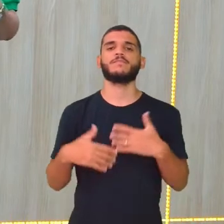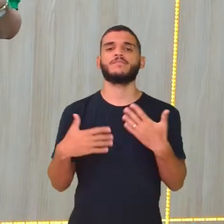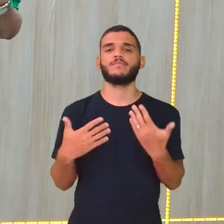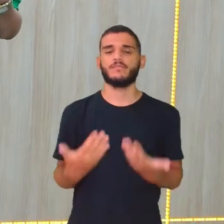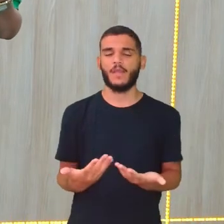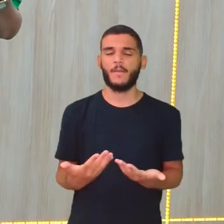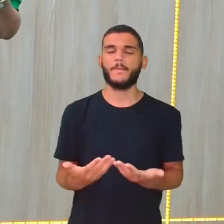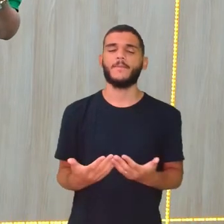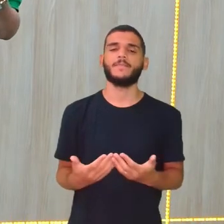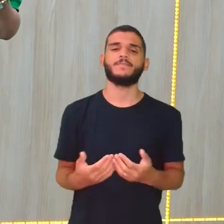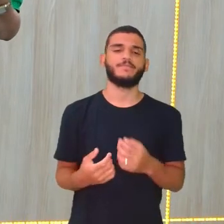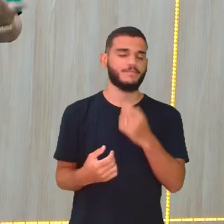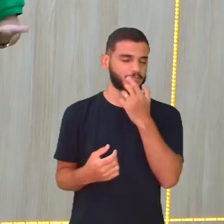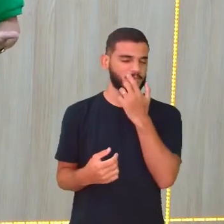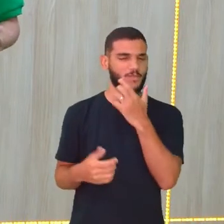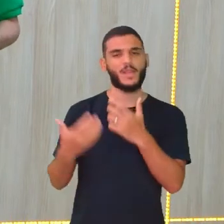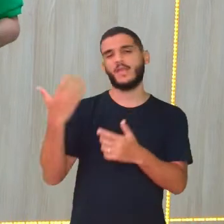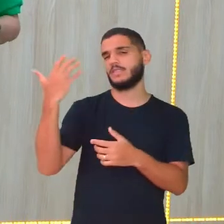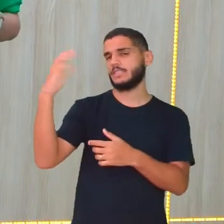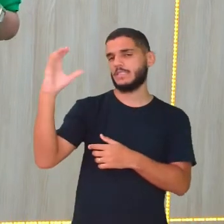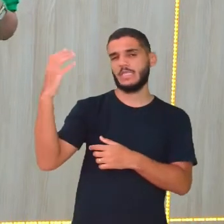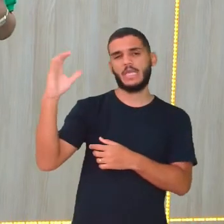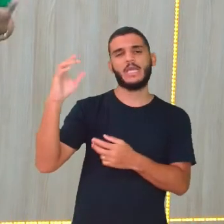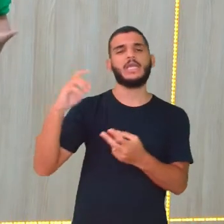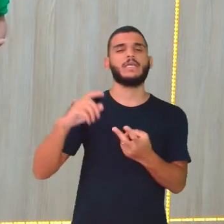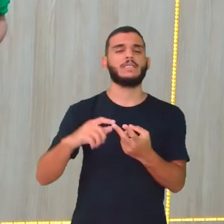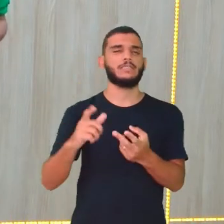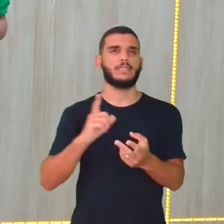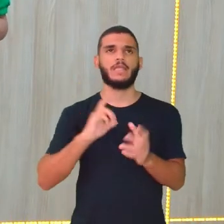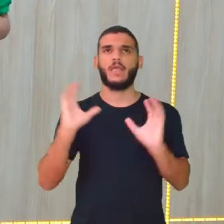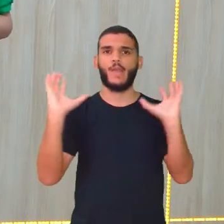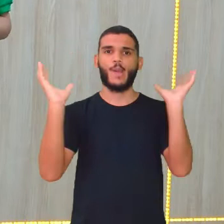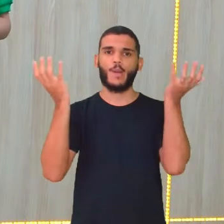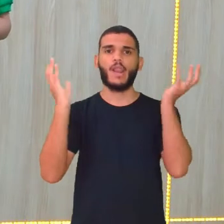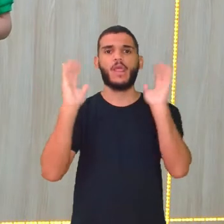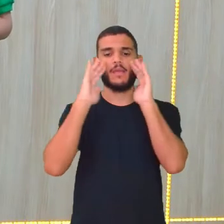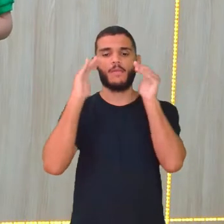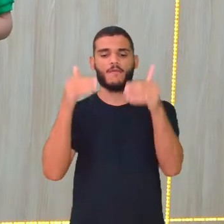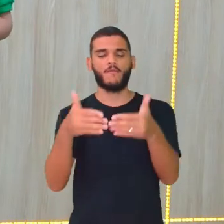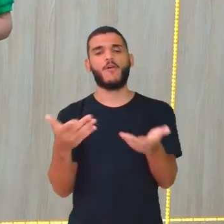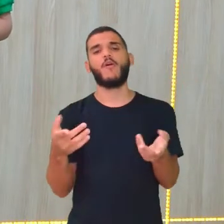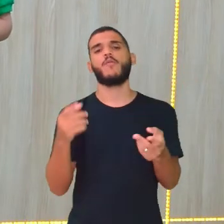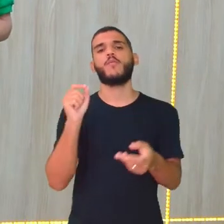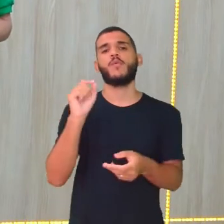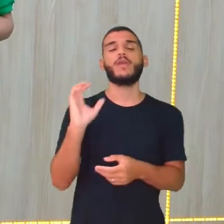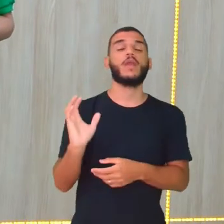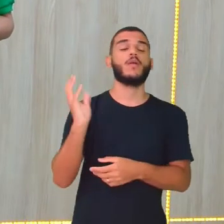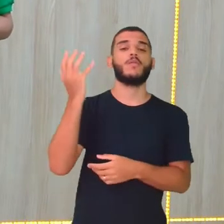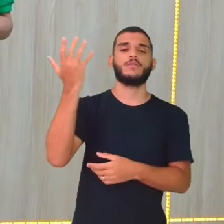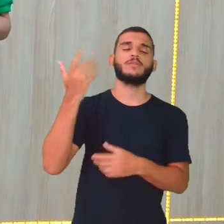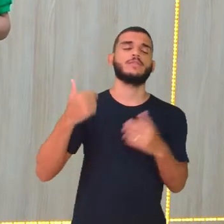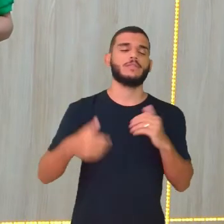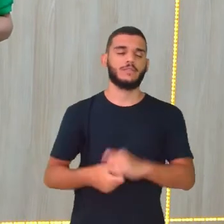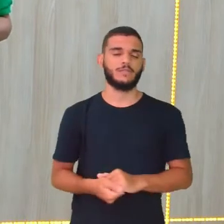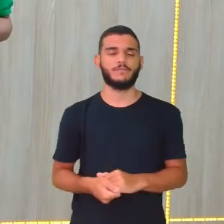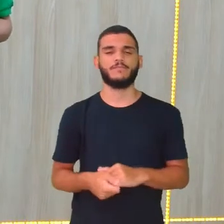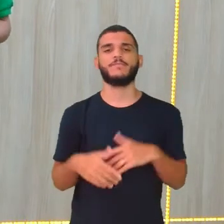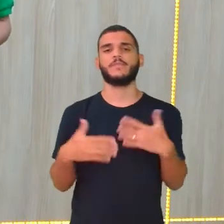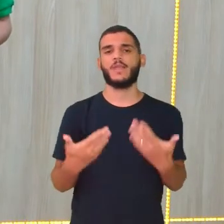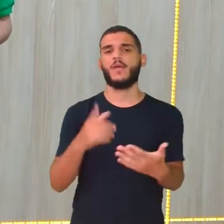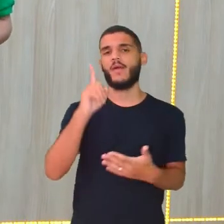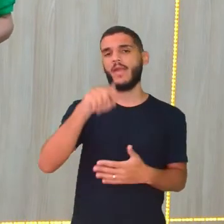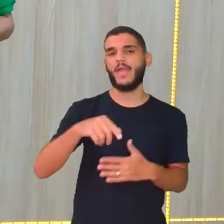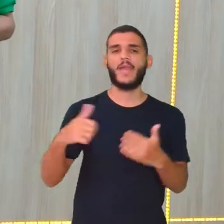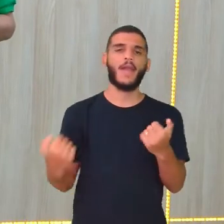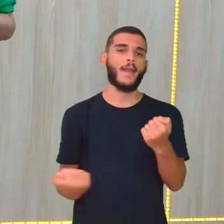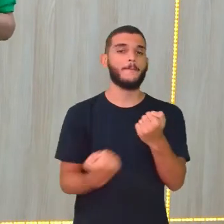Seja nas ciências, com a questão climática, o que é que veio acontecendo. Então, isso é a